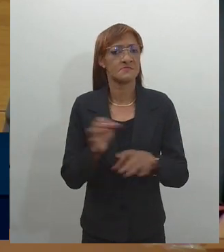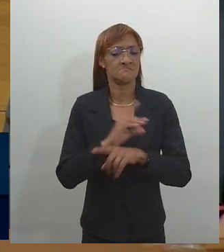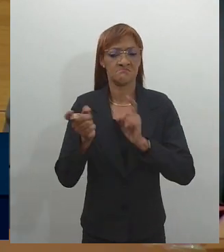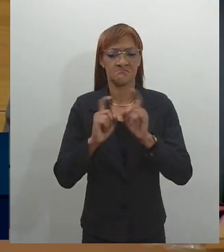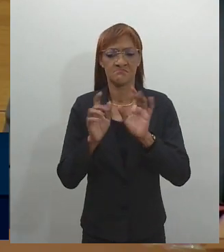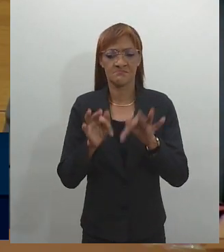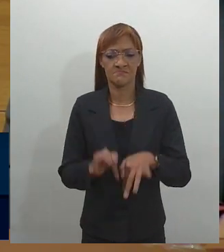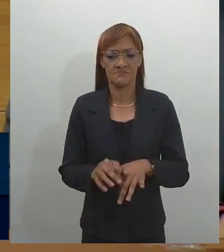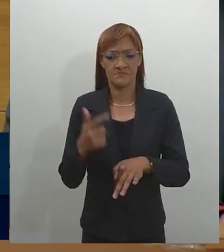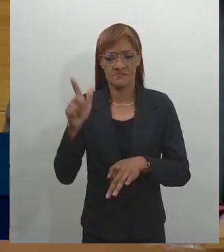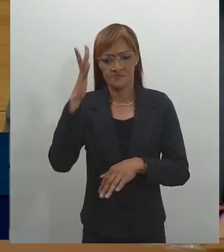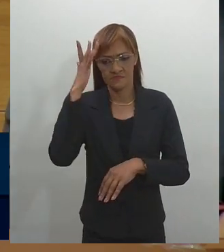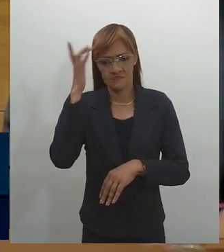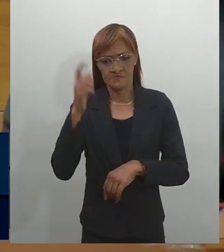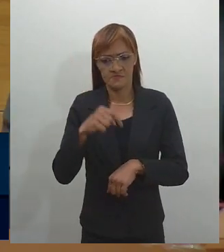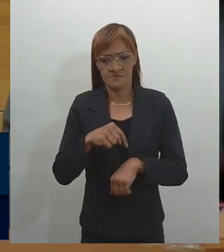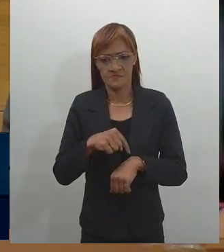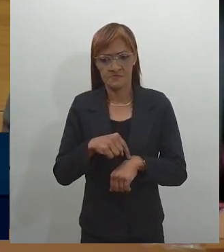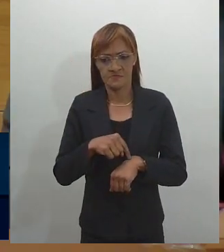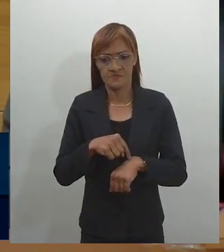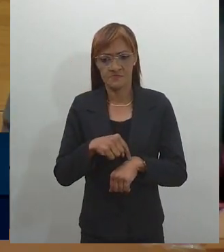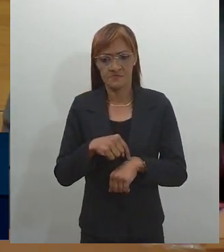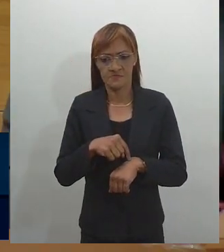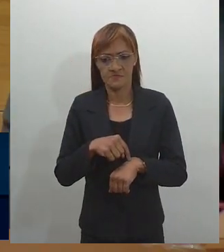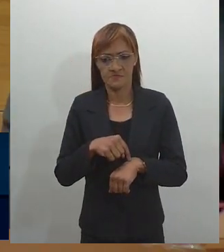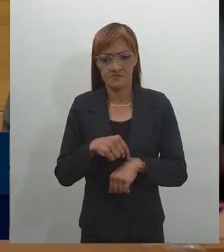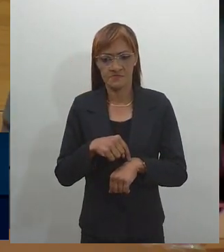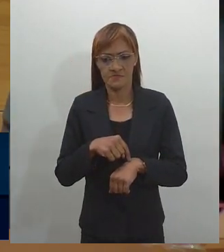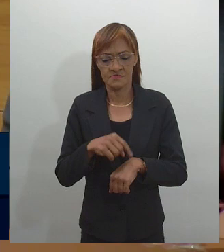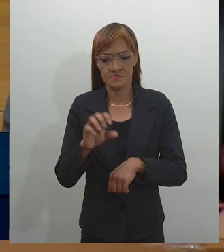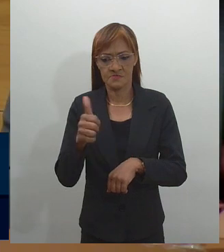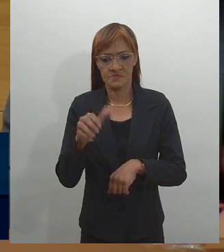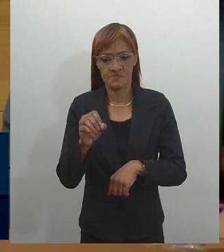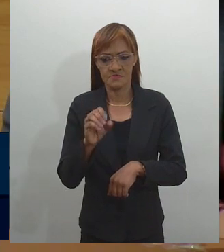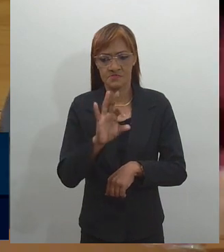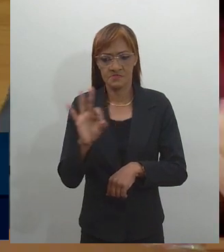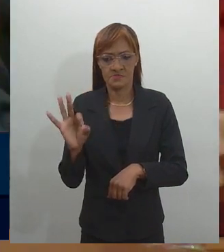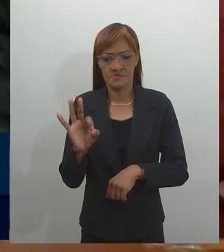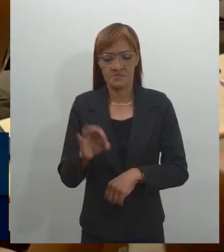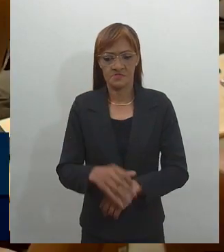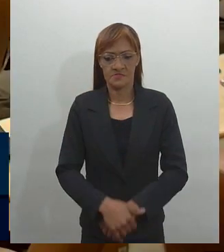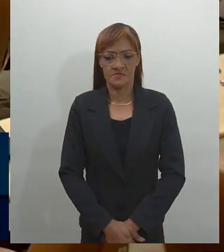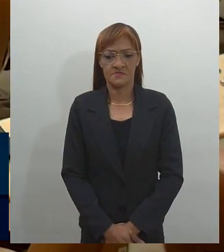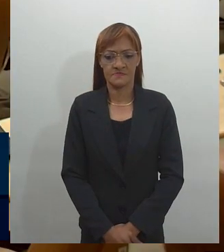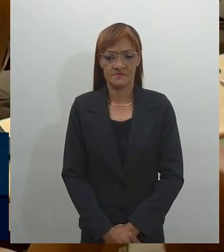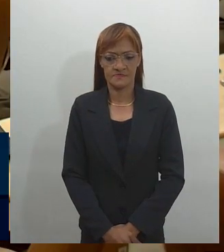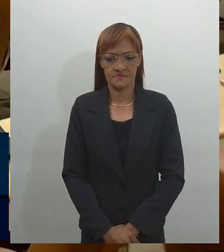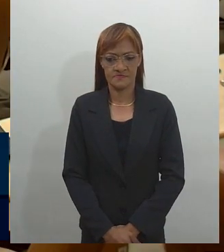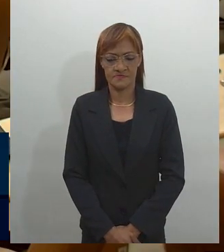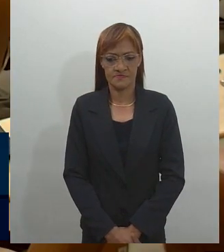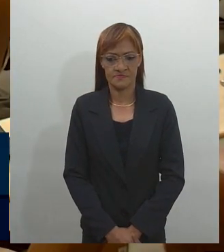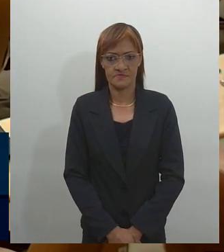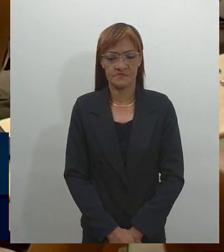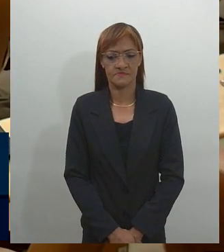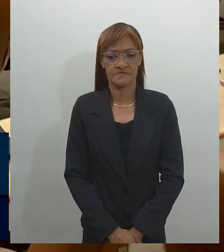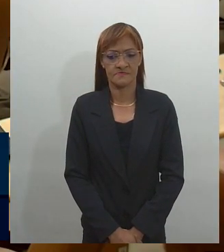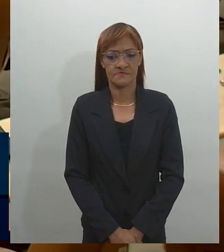informar que começaremos a sessão amanhã às 10 horas, por conta do jogo da seleção brasileira. É claro, encerrada a presente sessão.